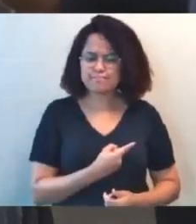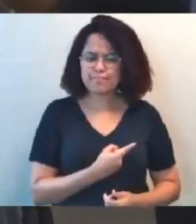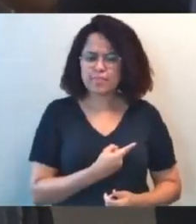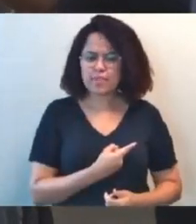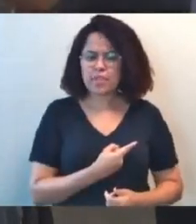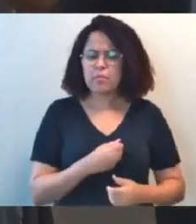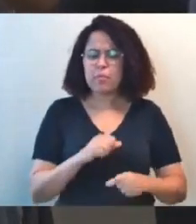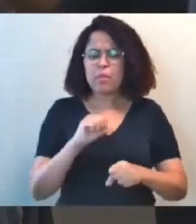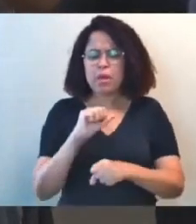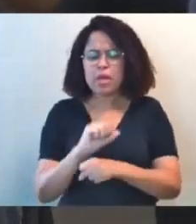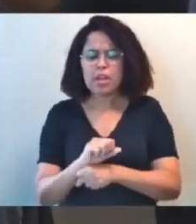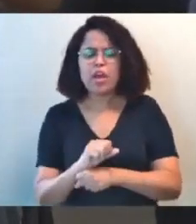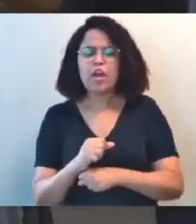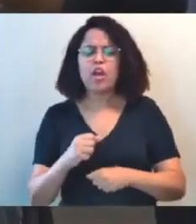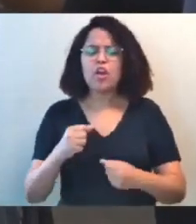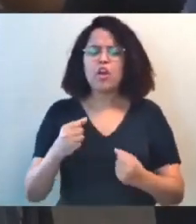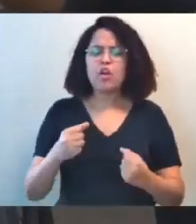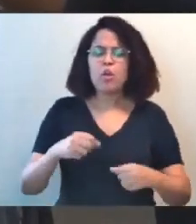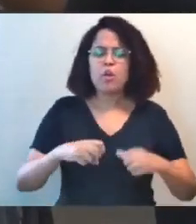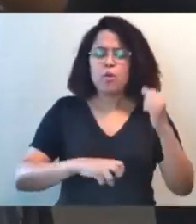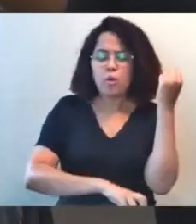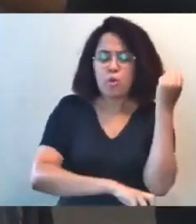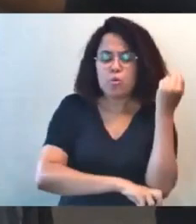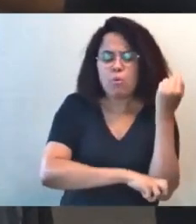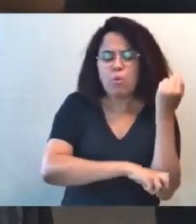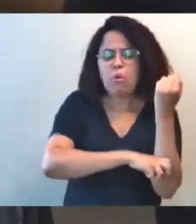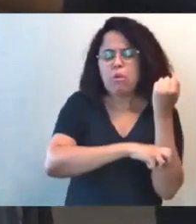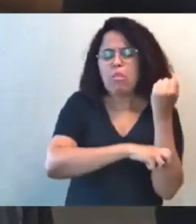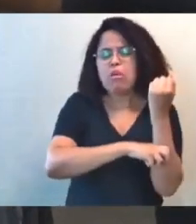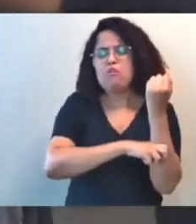investigação. Ou seja, há